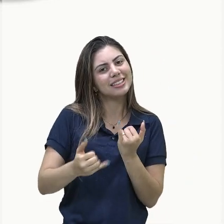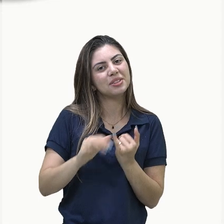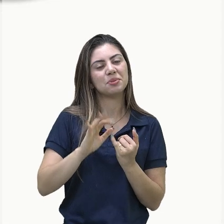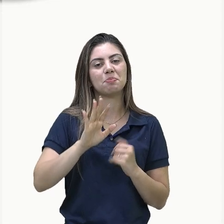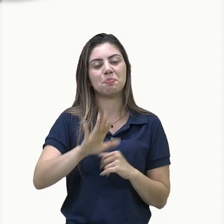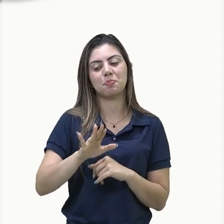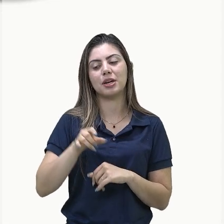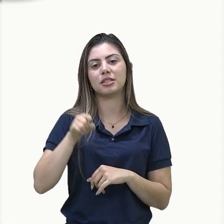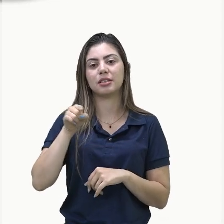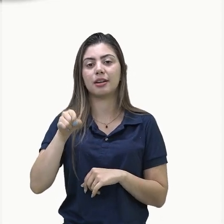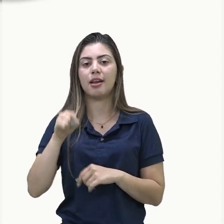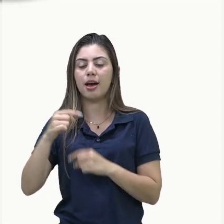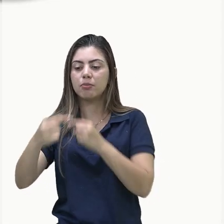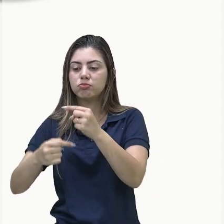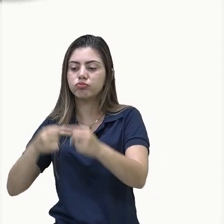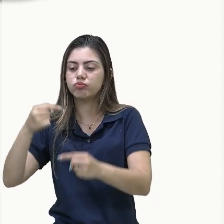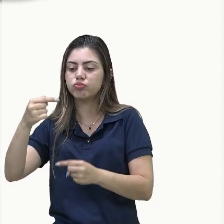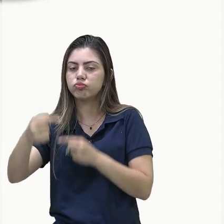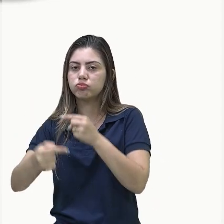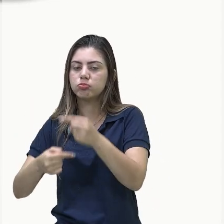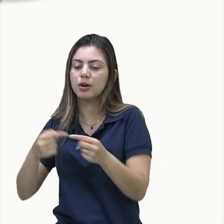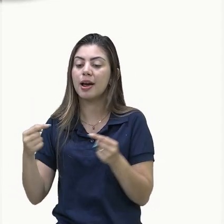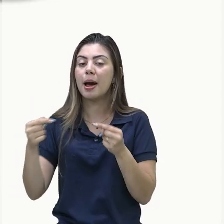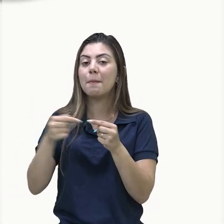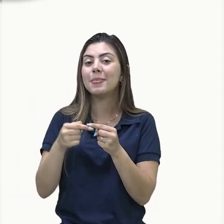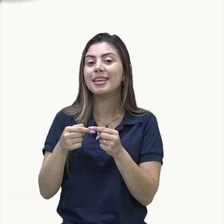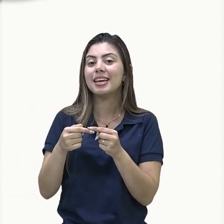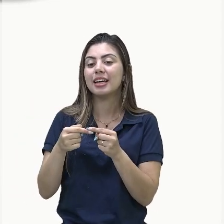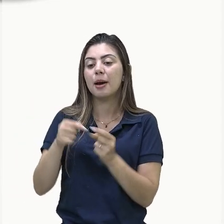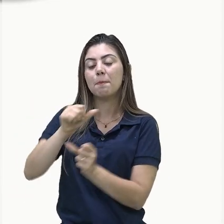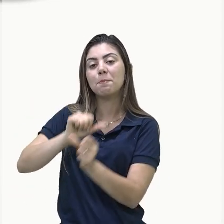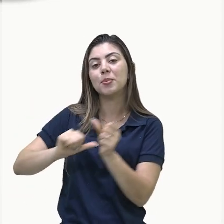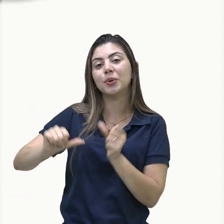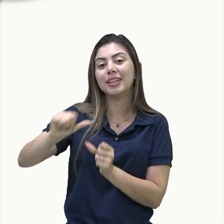que o resistor é um tipo de receptor, certo?